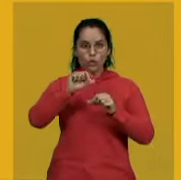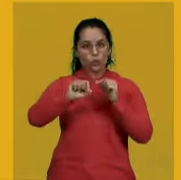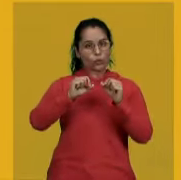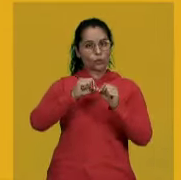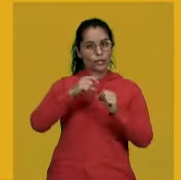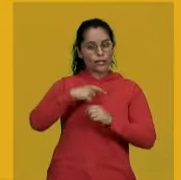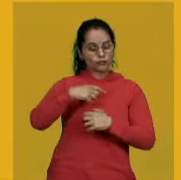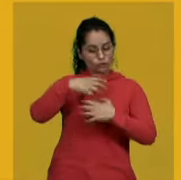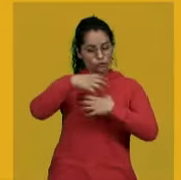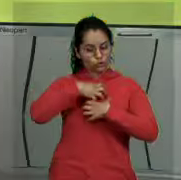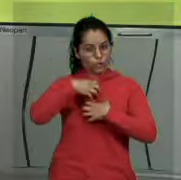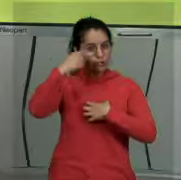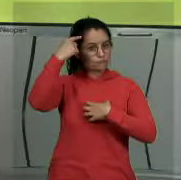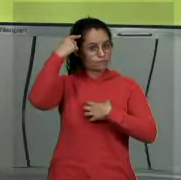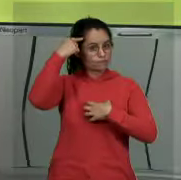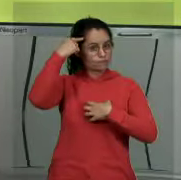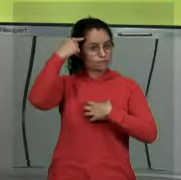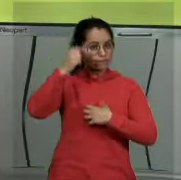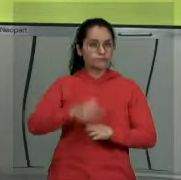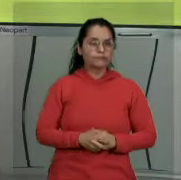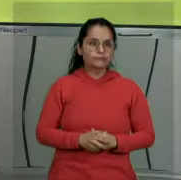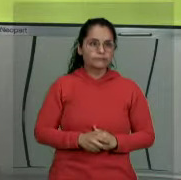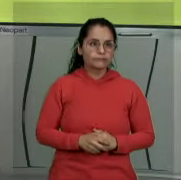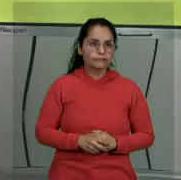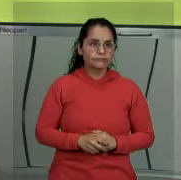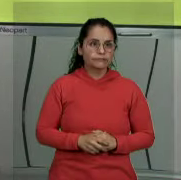mental, no psiquismo.